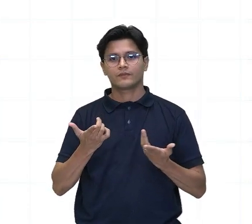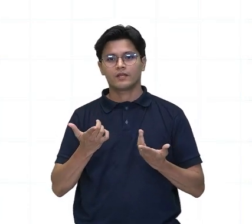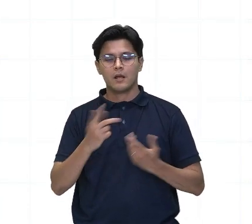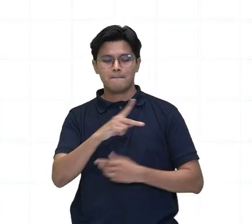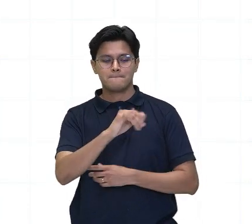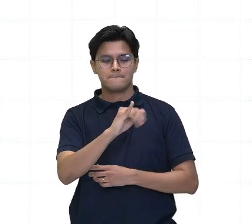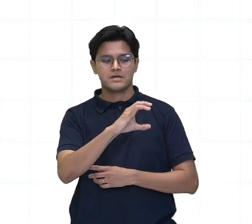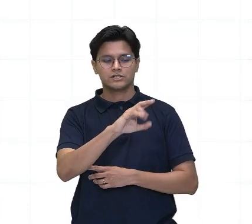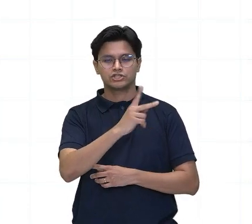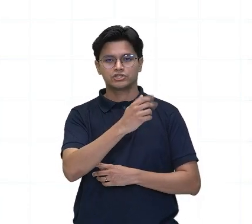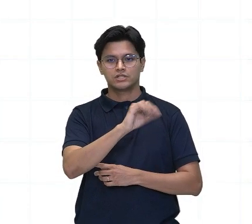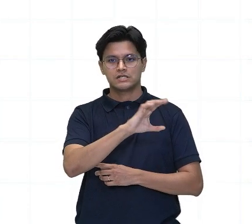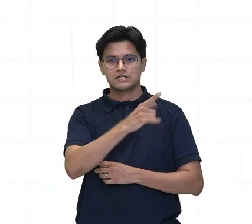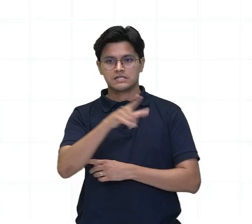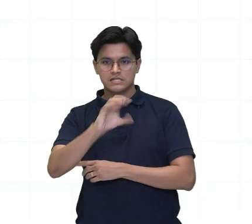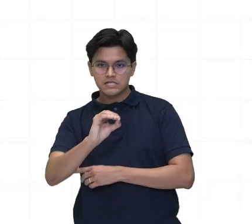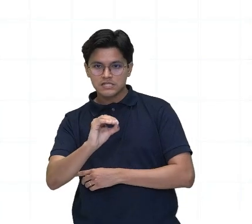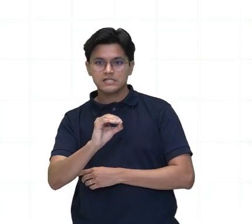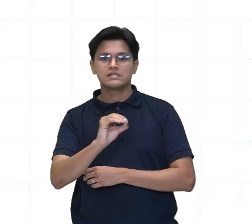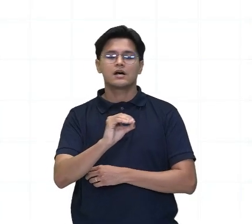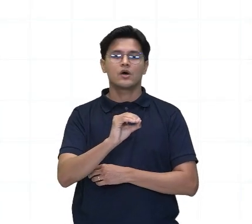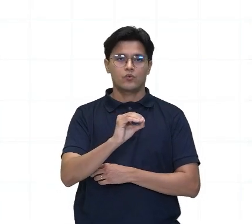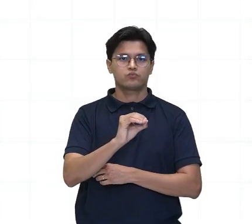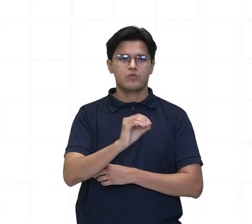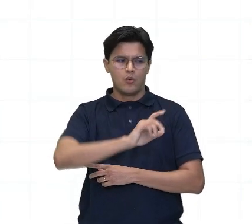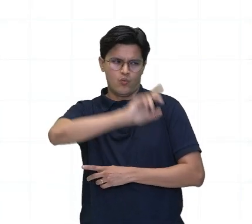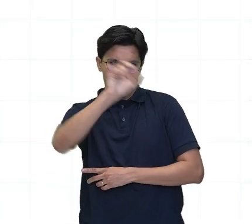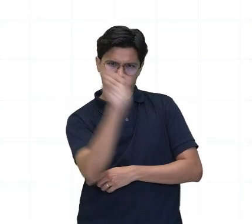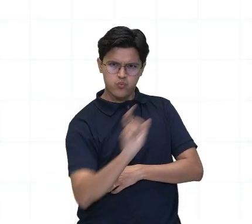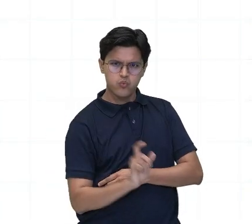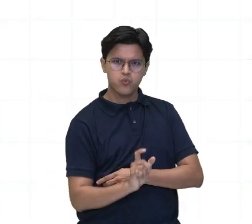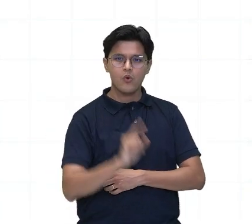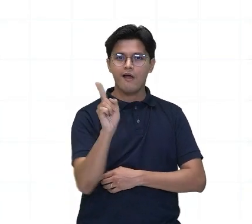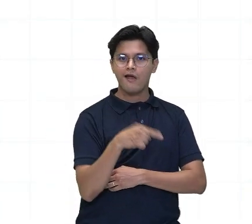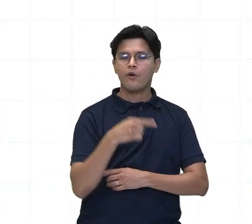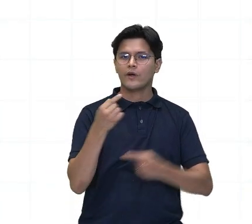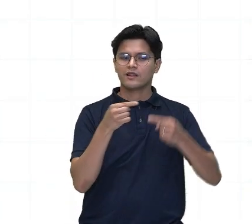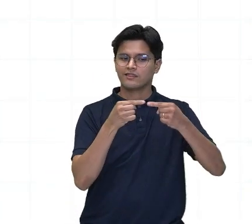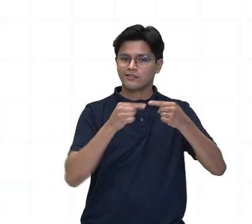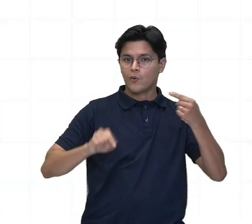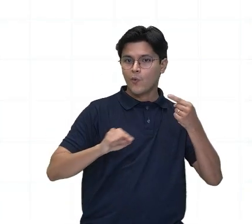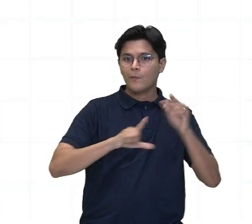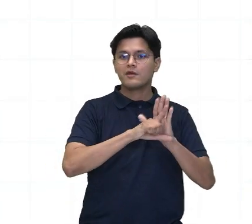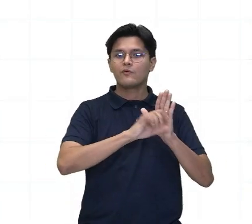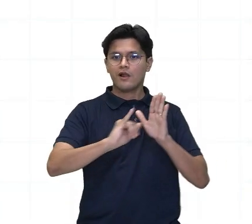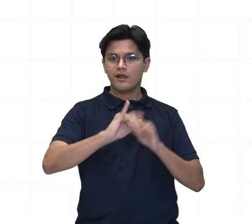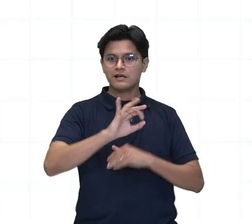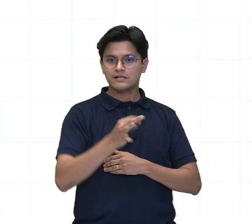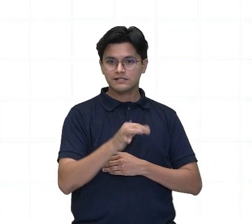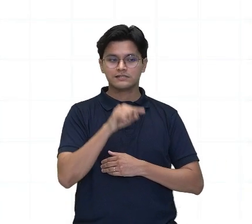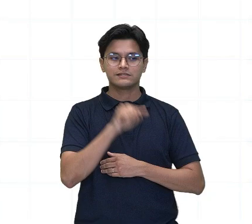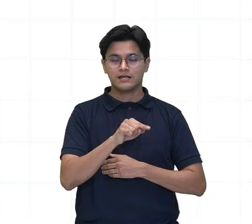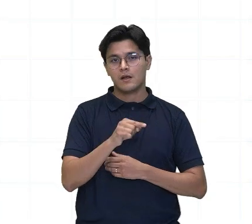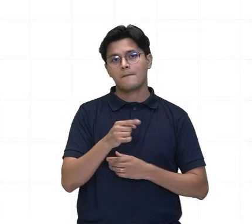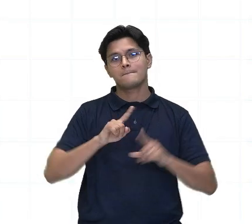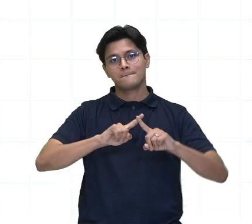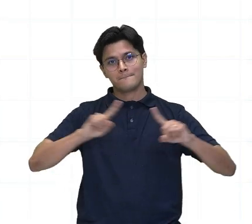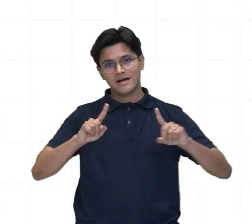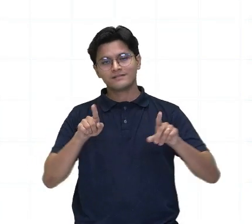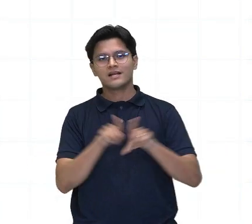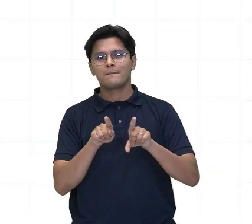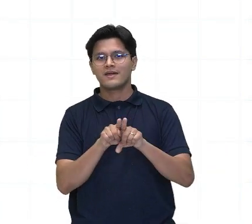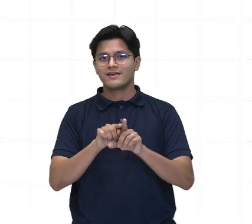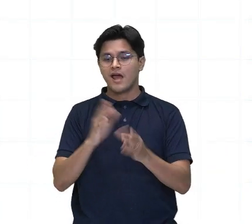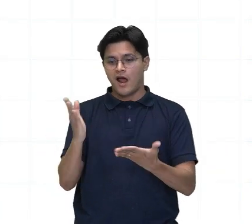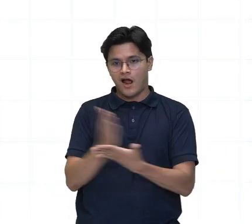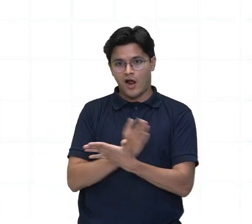uma transgressão e é também o meio pela qual alguns grupos sociais se expressam. Então, preste atenção aí,